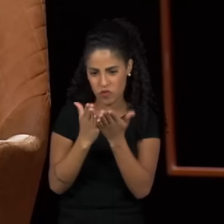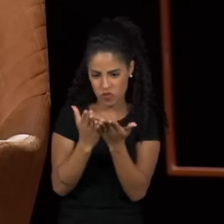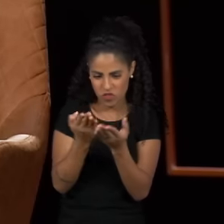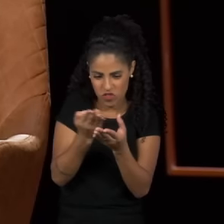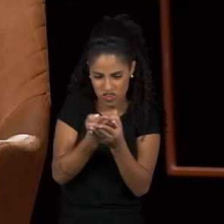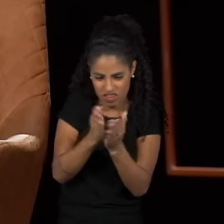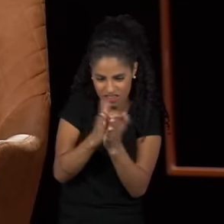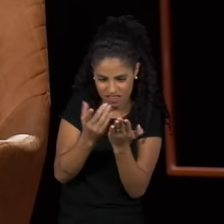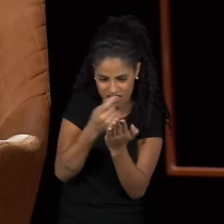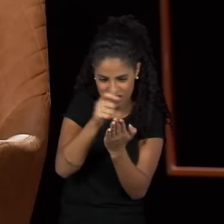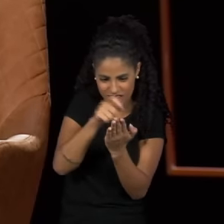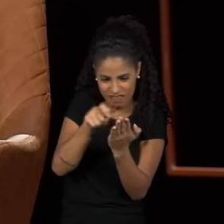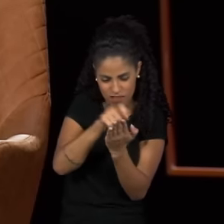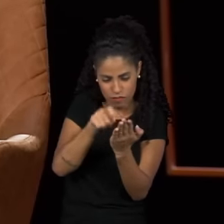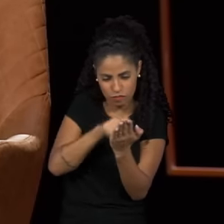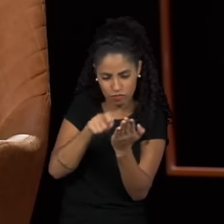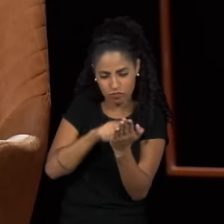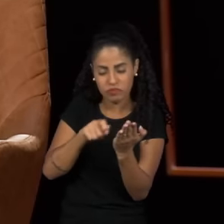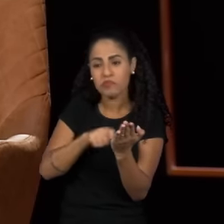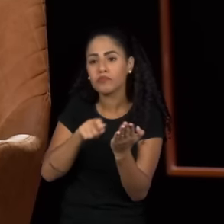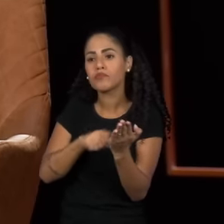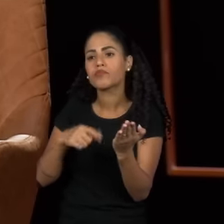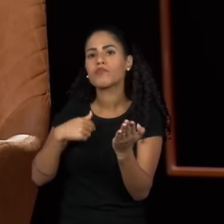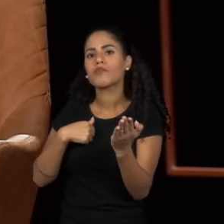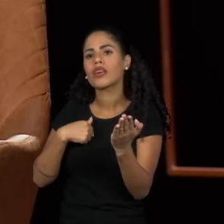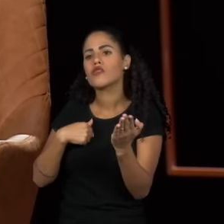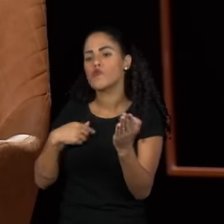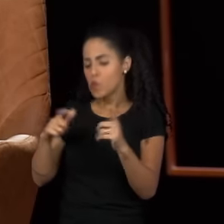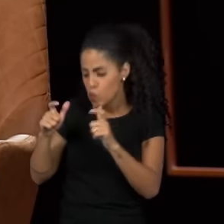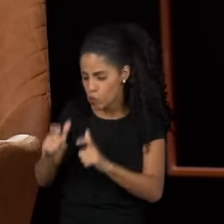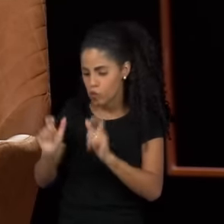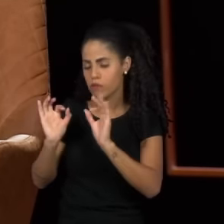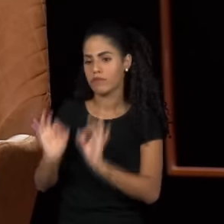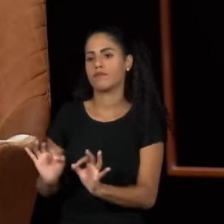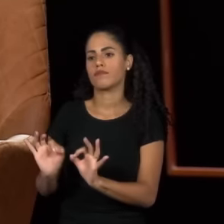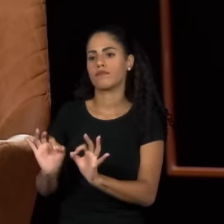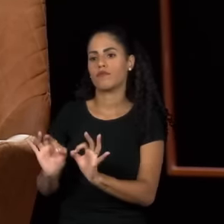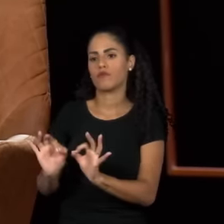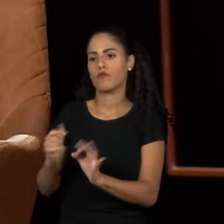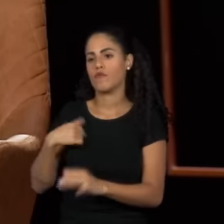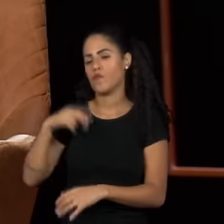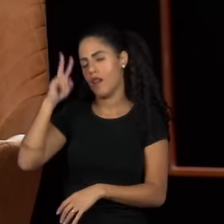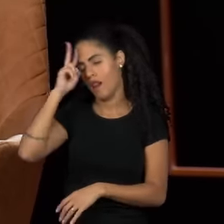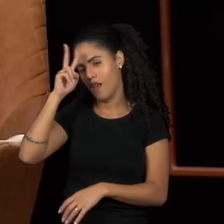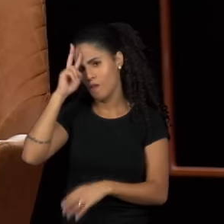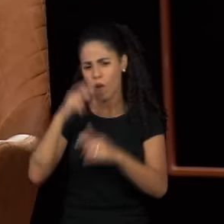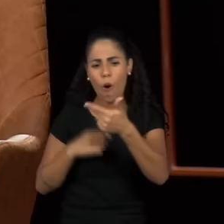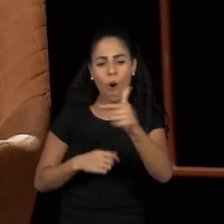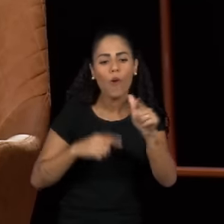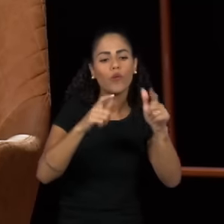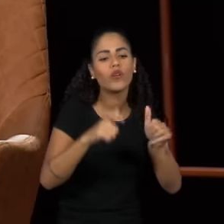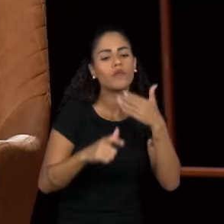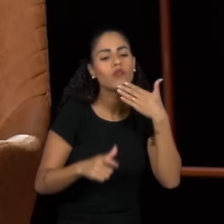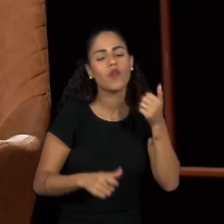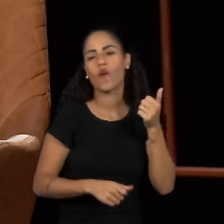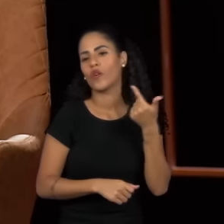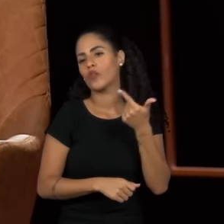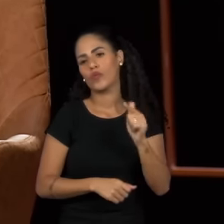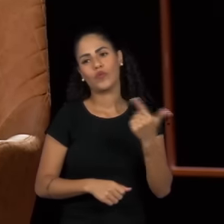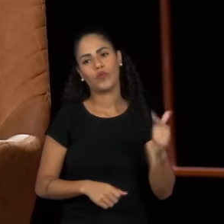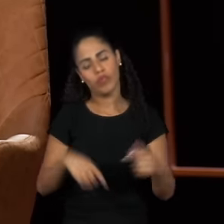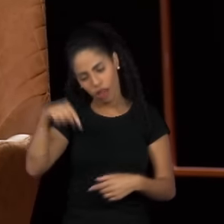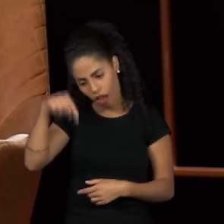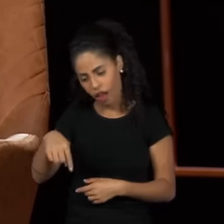depois eu revisitei esse diário e estava lá escrito, eu estou no lugar certo. Olha, eu não podia estar em lugar melhor a não ser aqui.